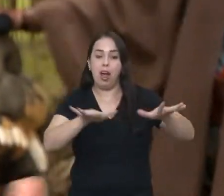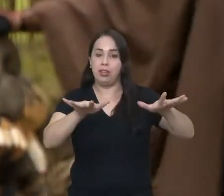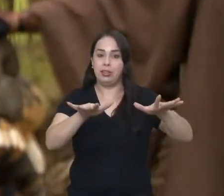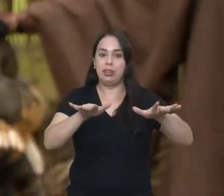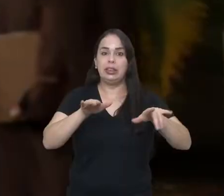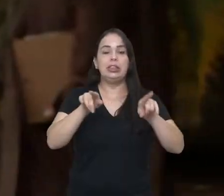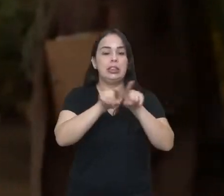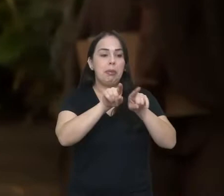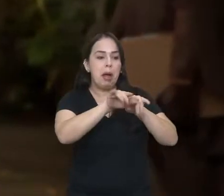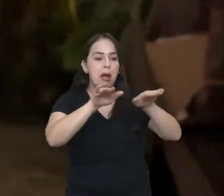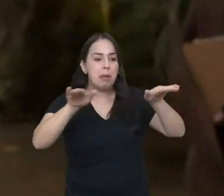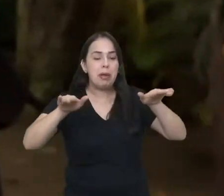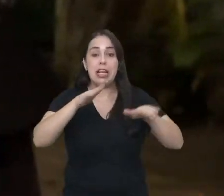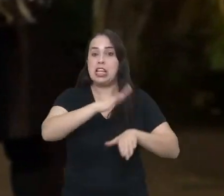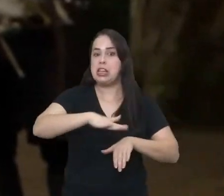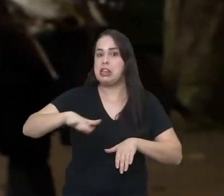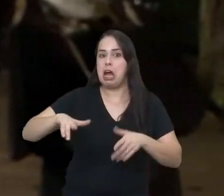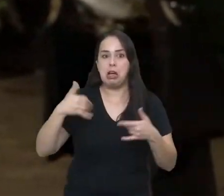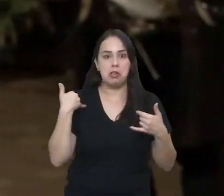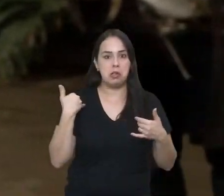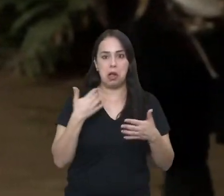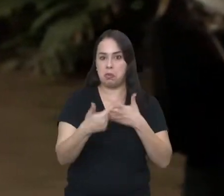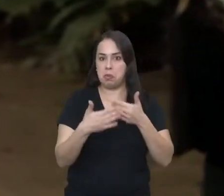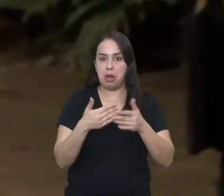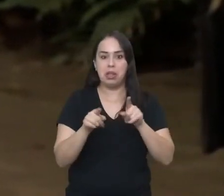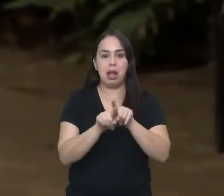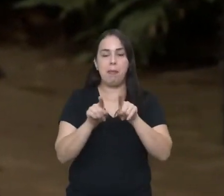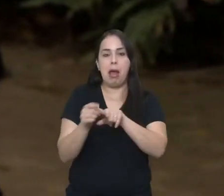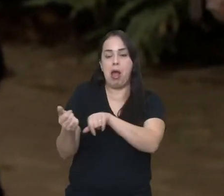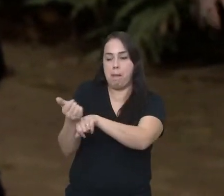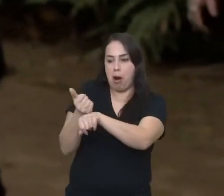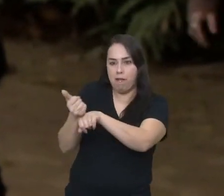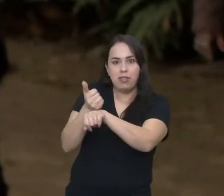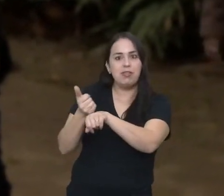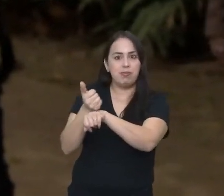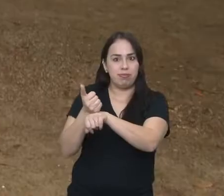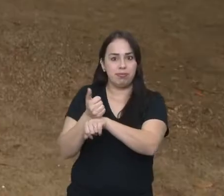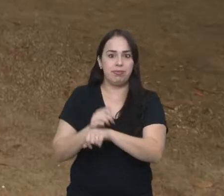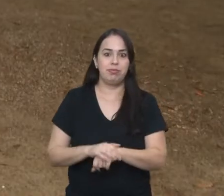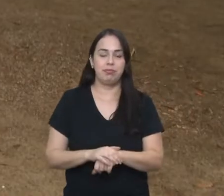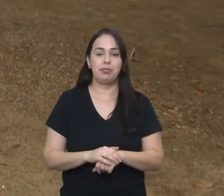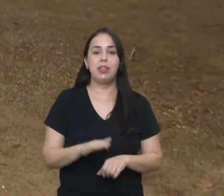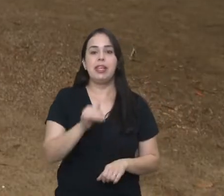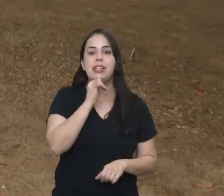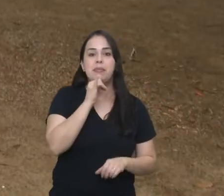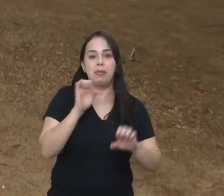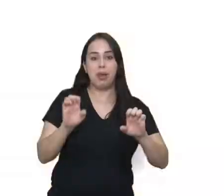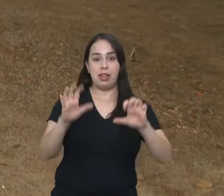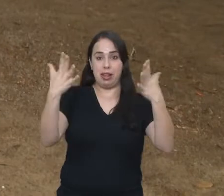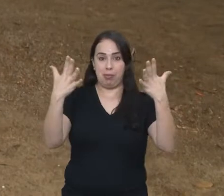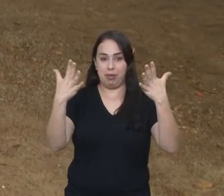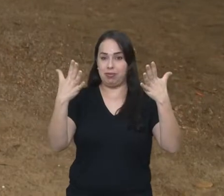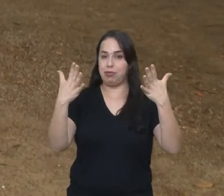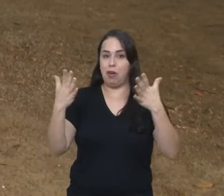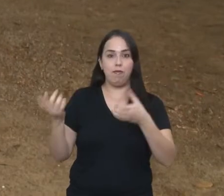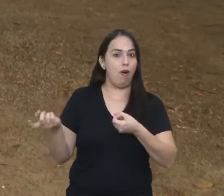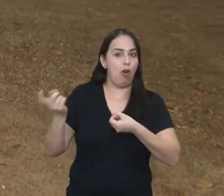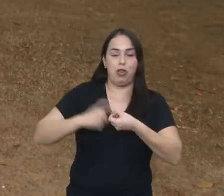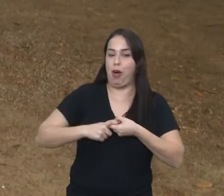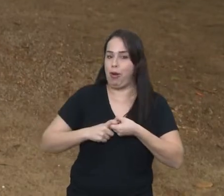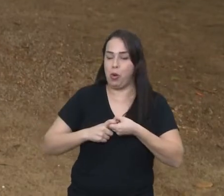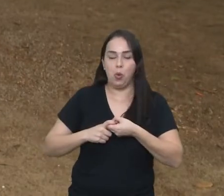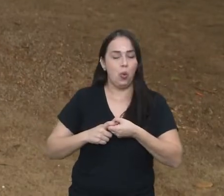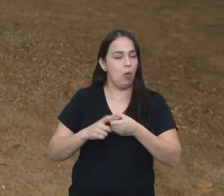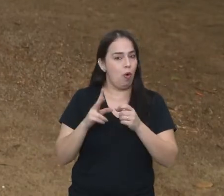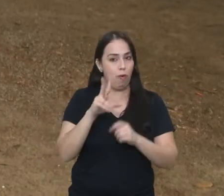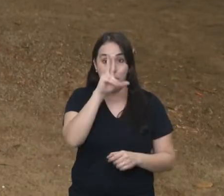mais, atraindo pessoas de todas as idades e mesmo profissionalizando artistas. Os eventos aqui na região voltou com febre total,